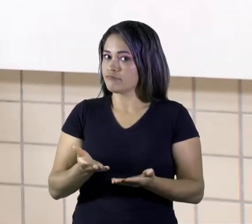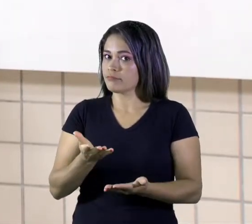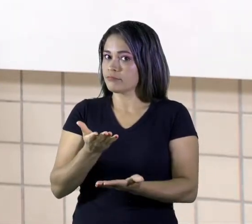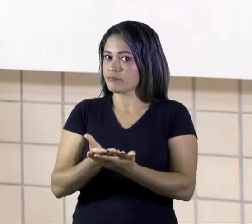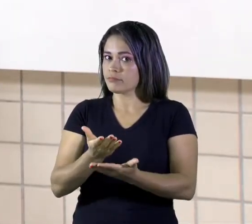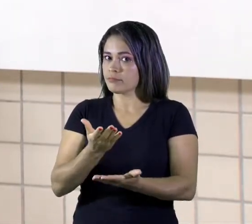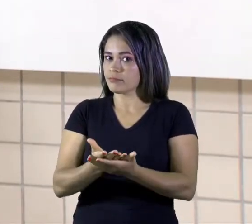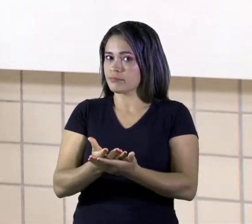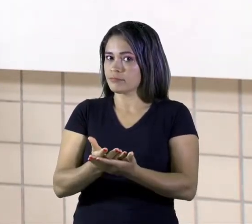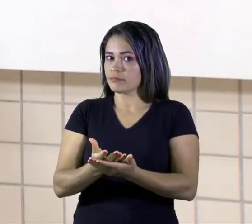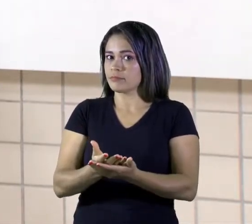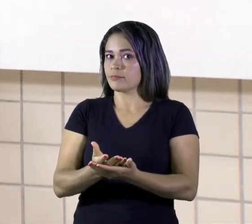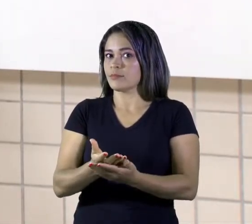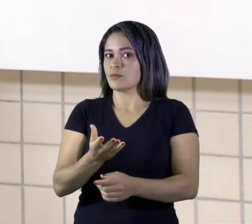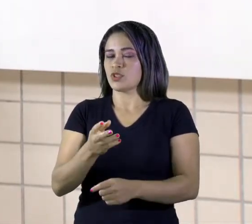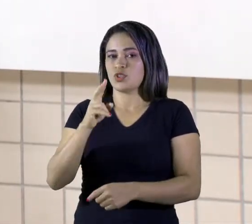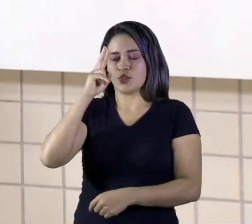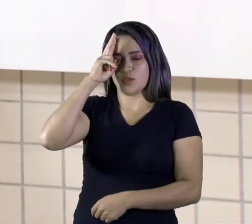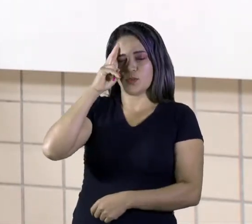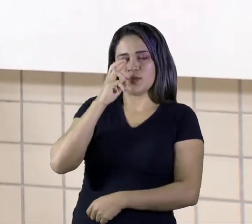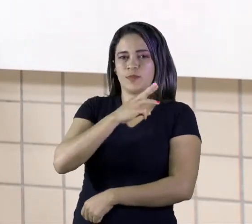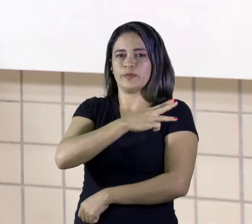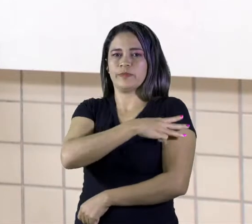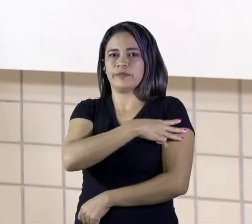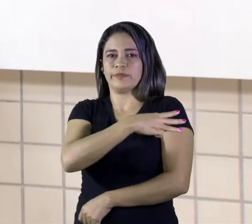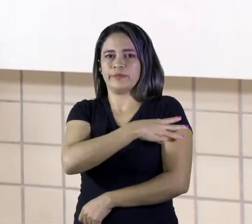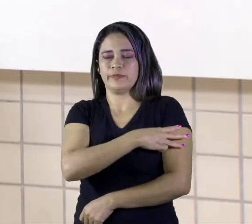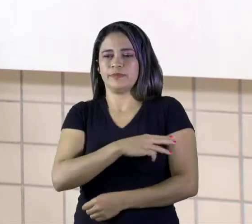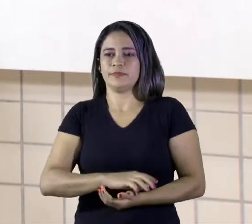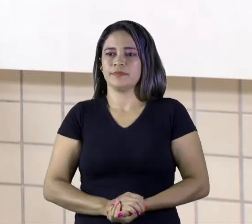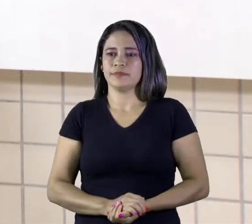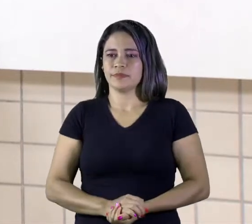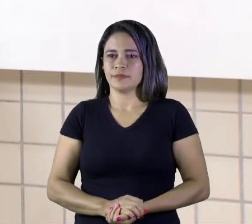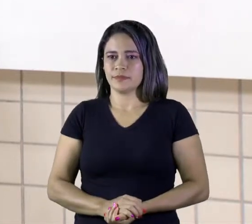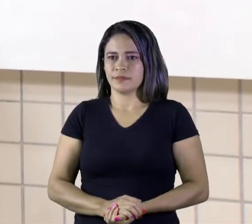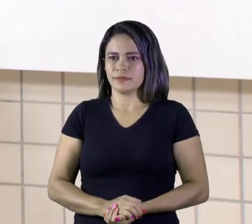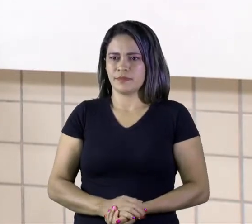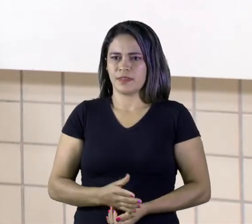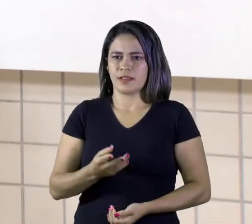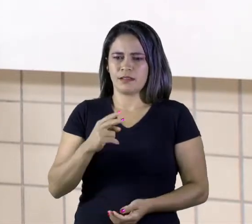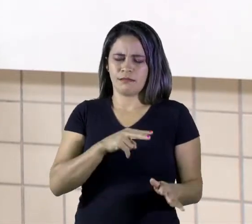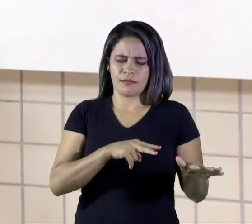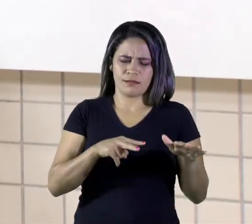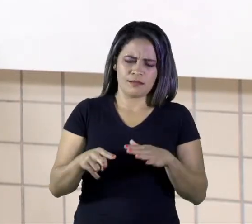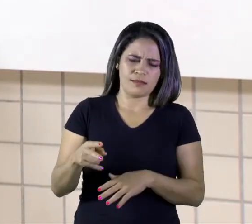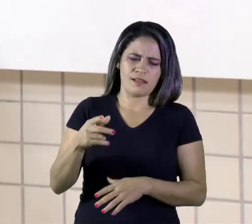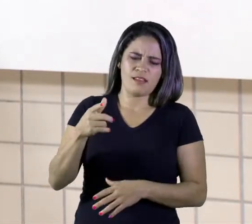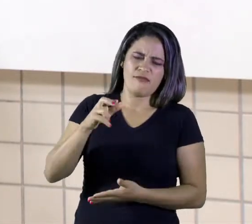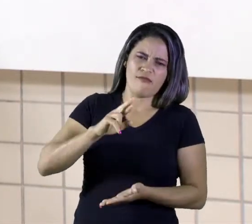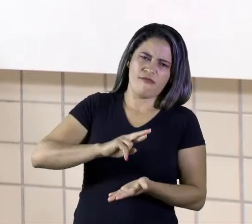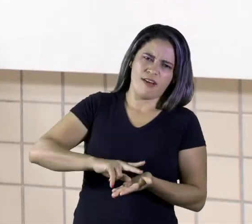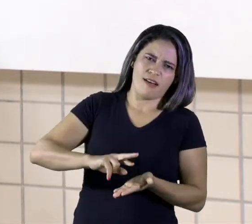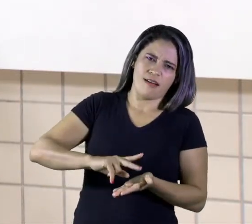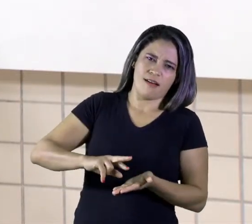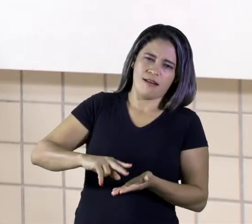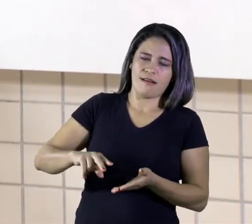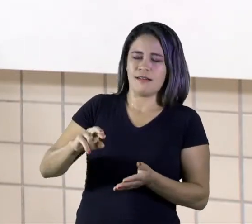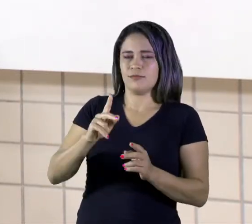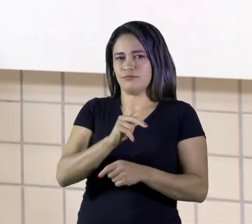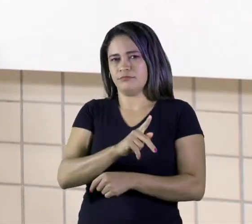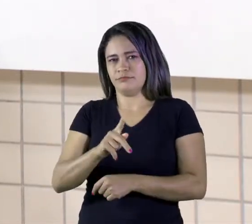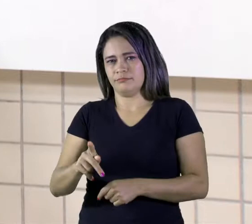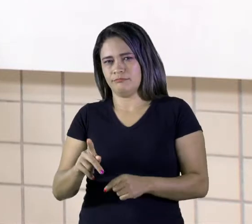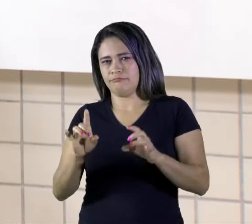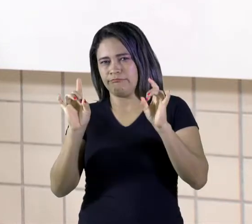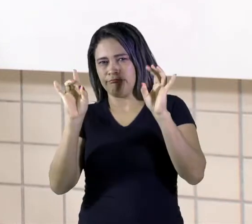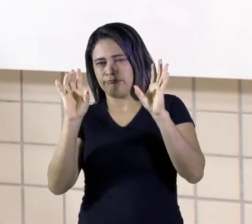do terceiro ano. Durante a semana nós temos vários professores, uma equipe bem especial que vem